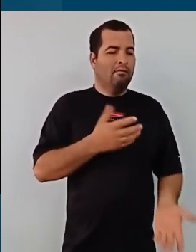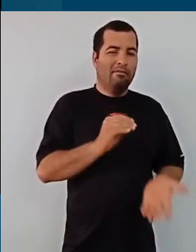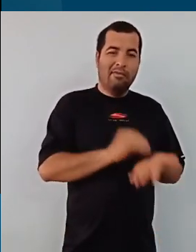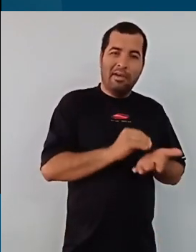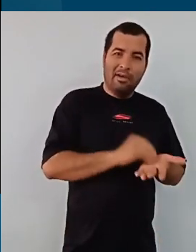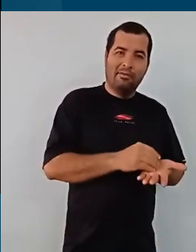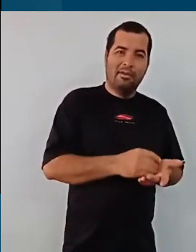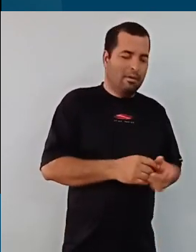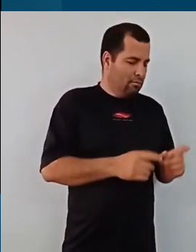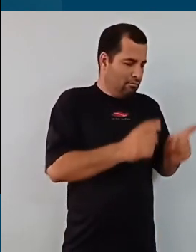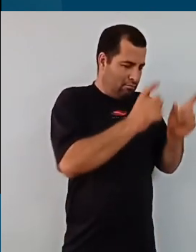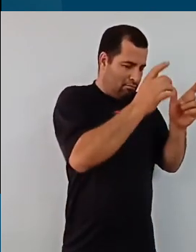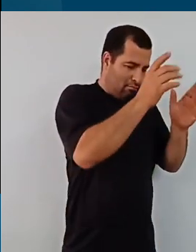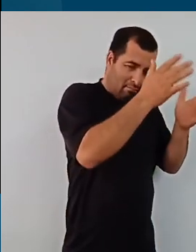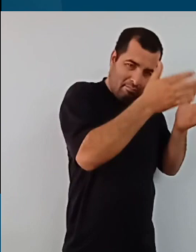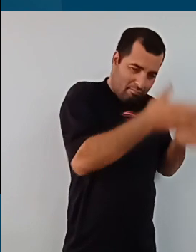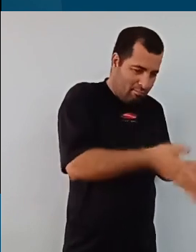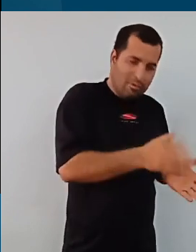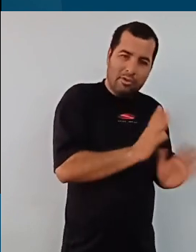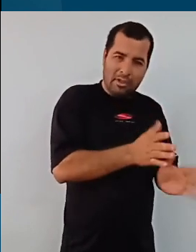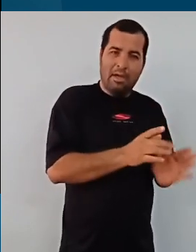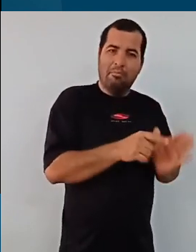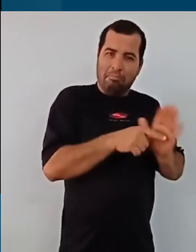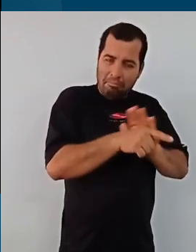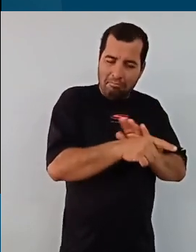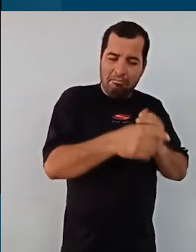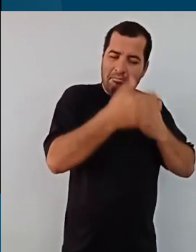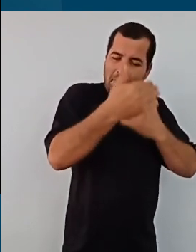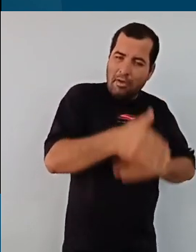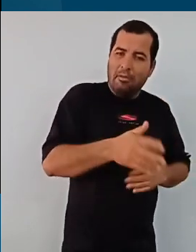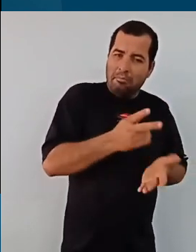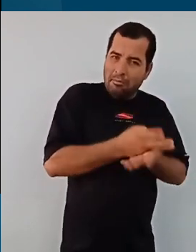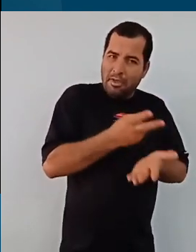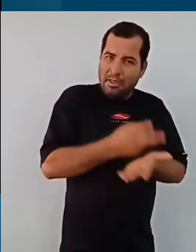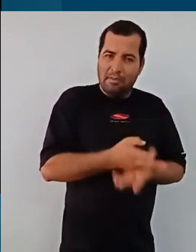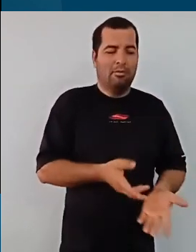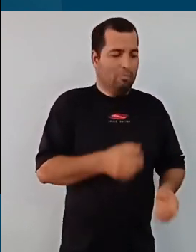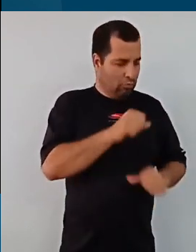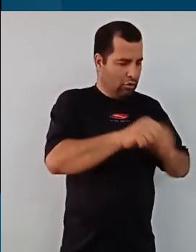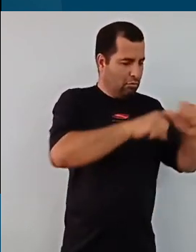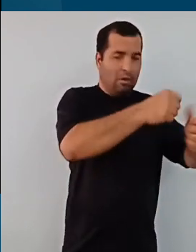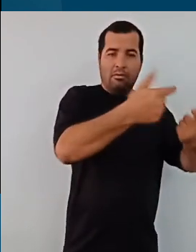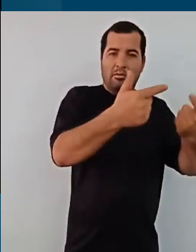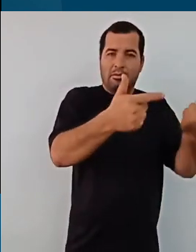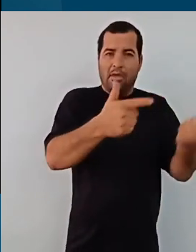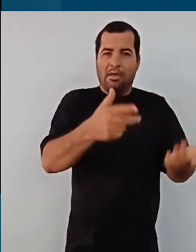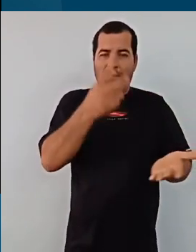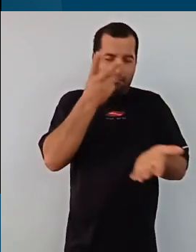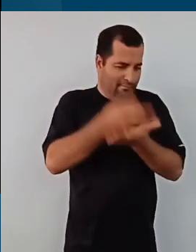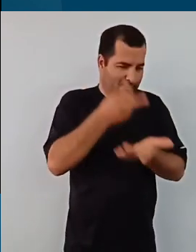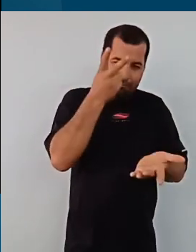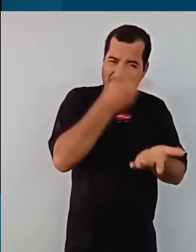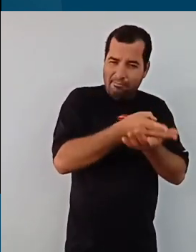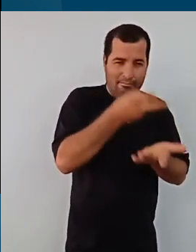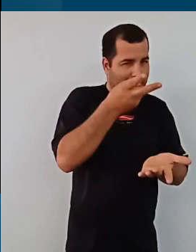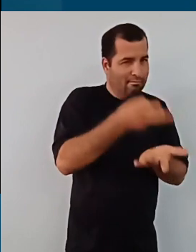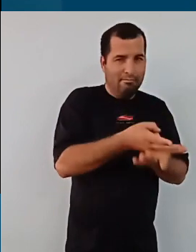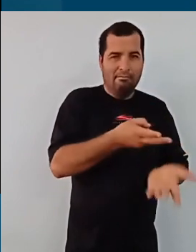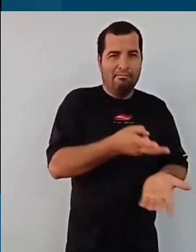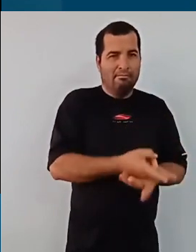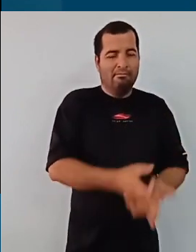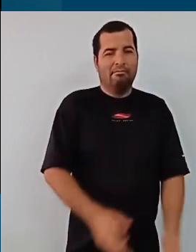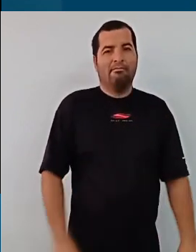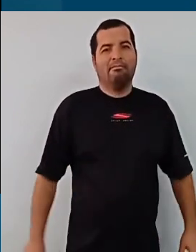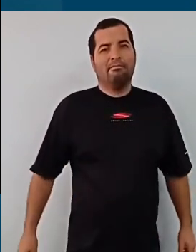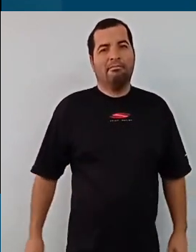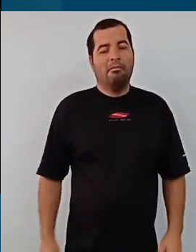para aquela questão que já caiu daquele jeito e fica batendo os meninos.